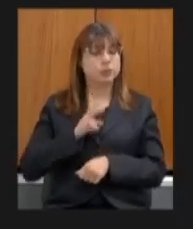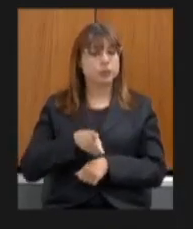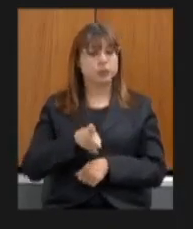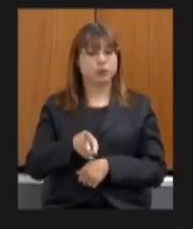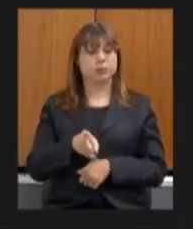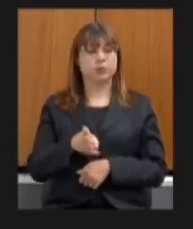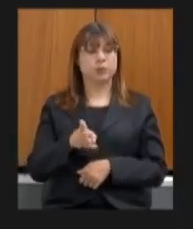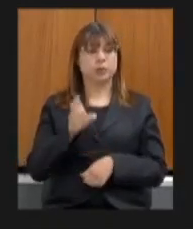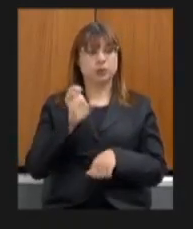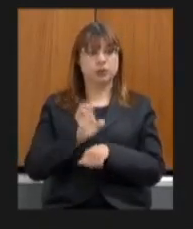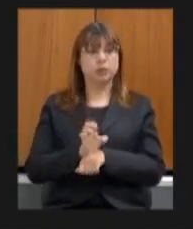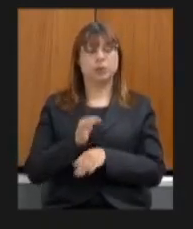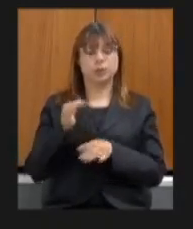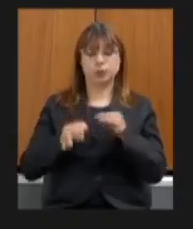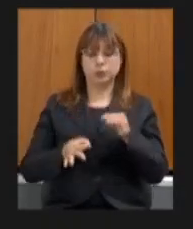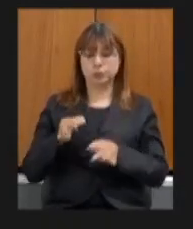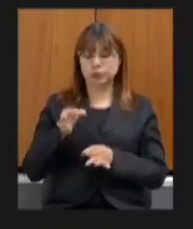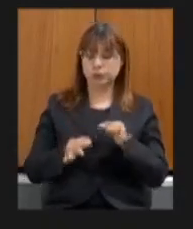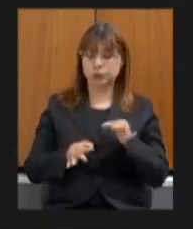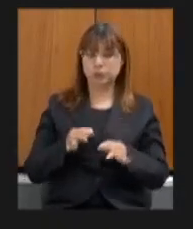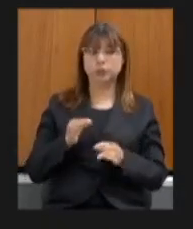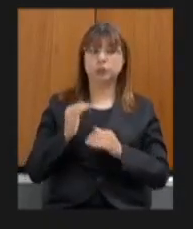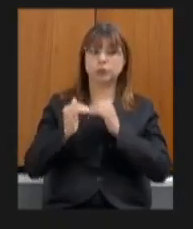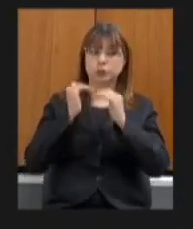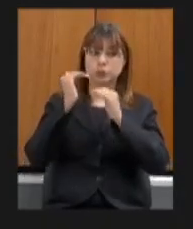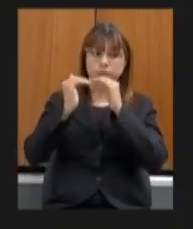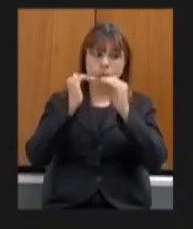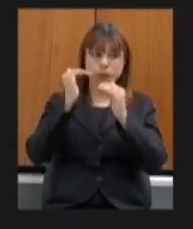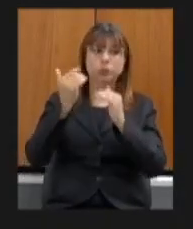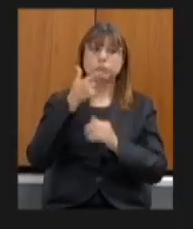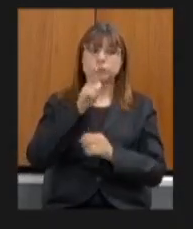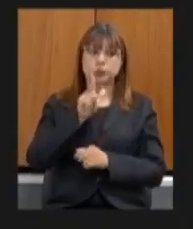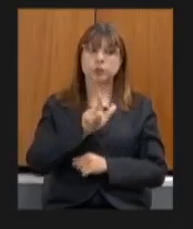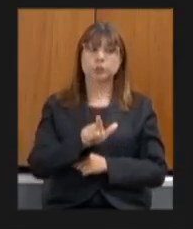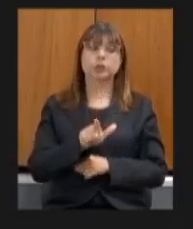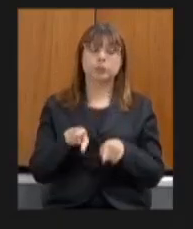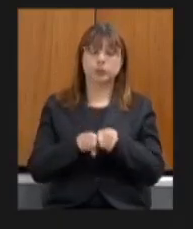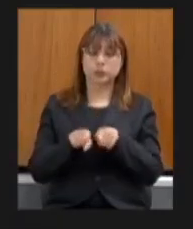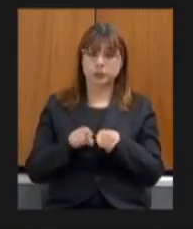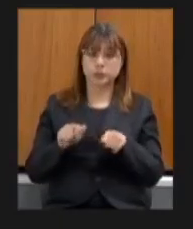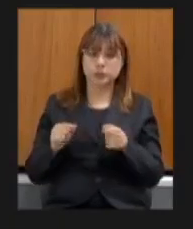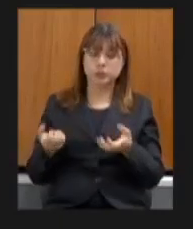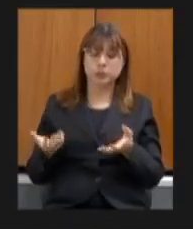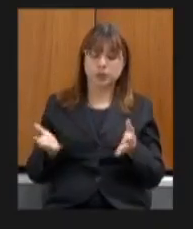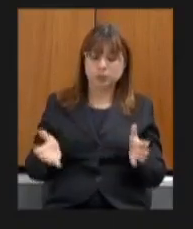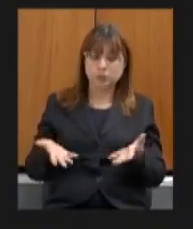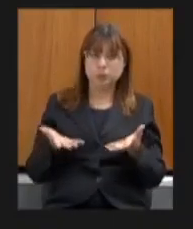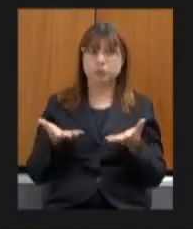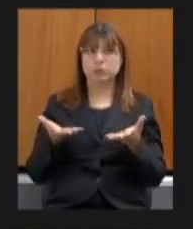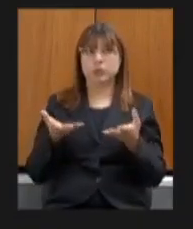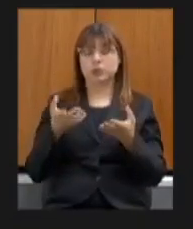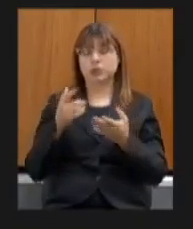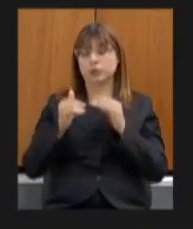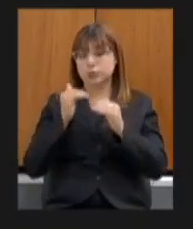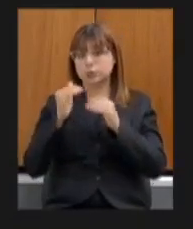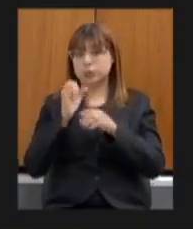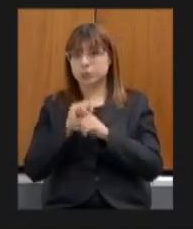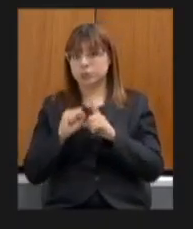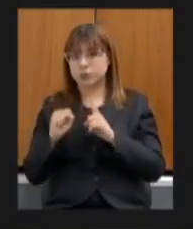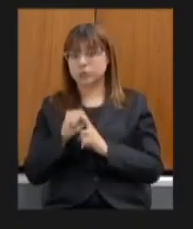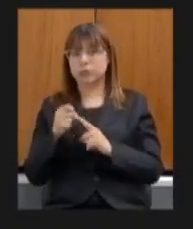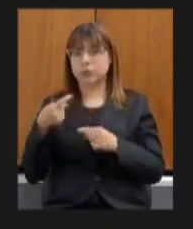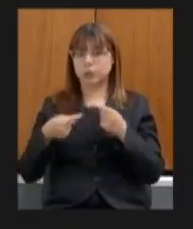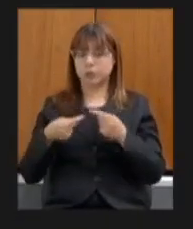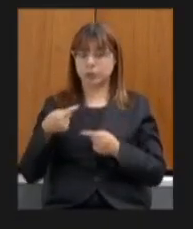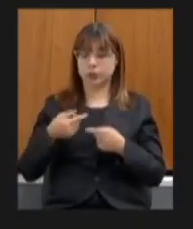um Estado mais justo, um Estado que cresça, se desenvolva e promova o justiço social e que as políticas públicas aconteçam